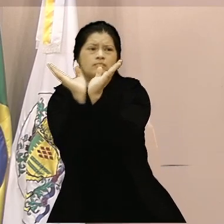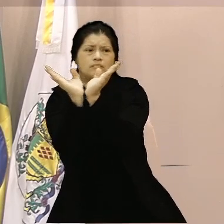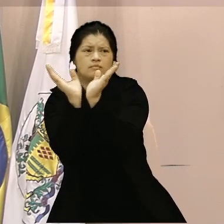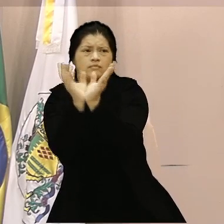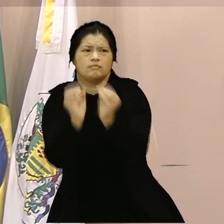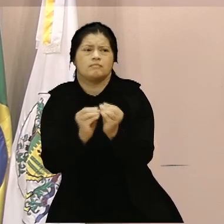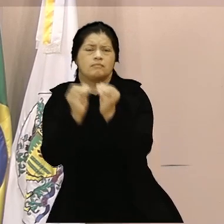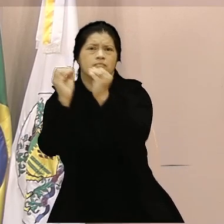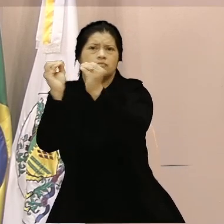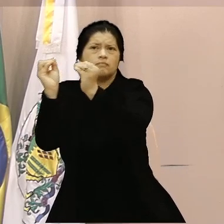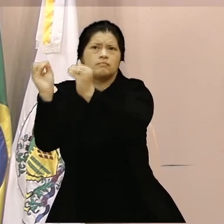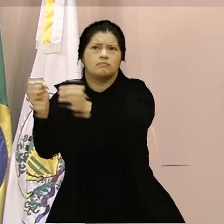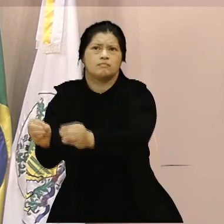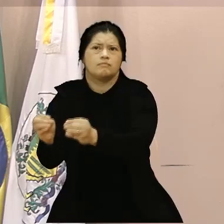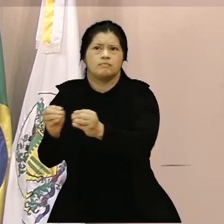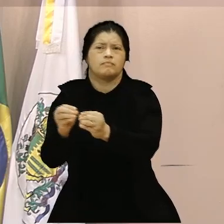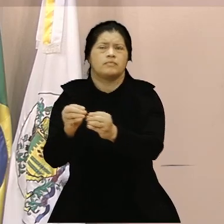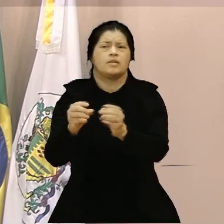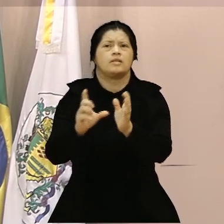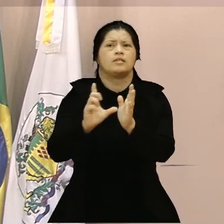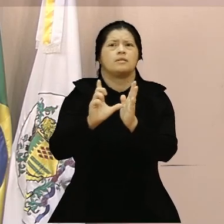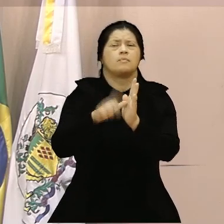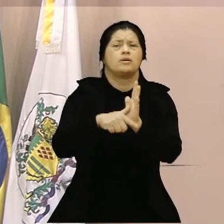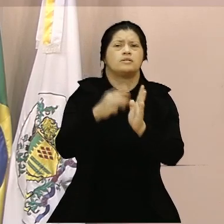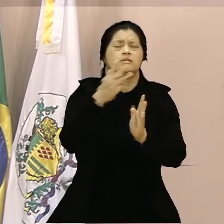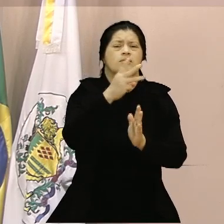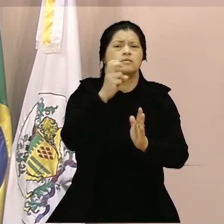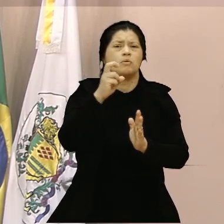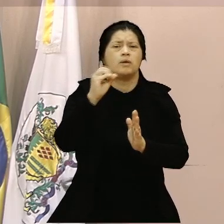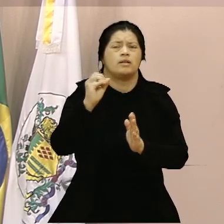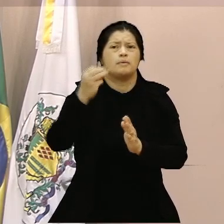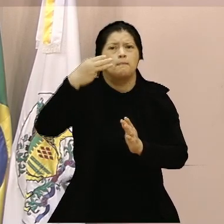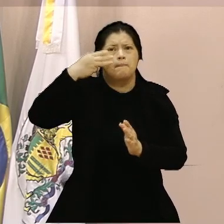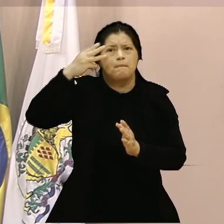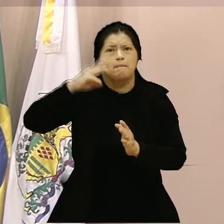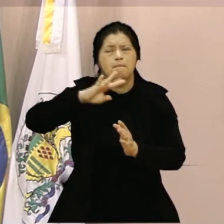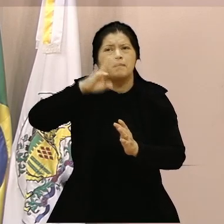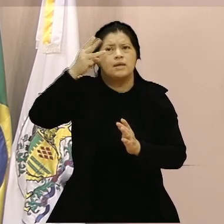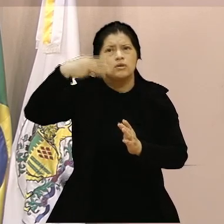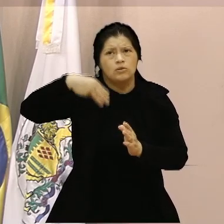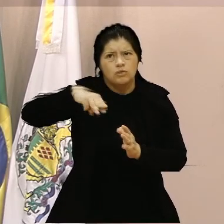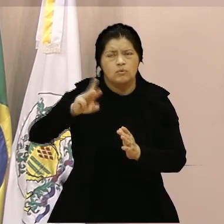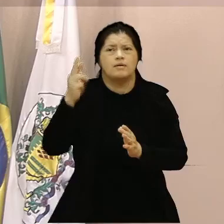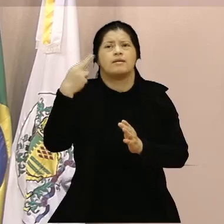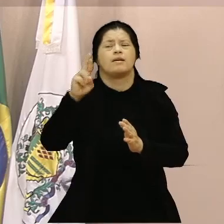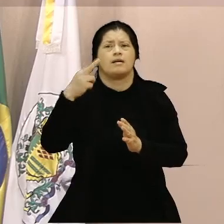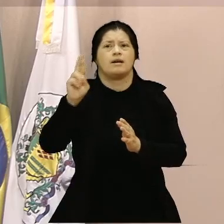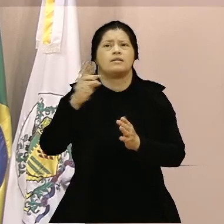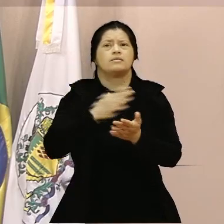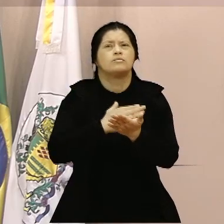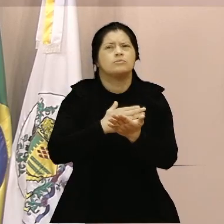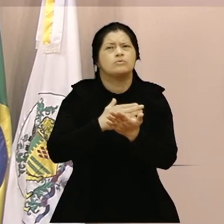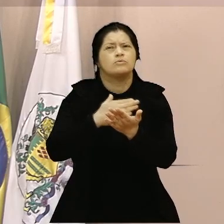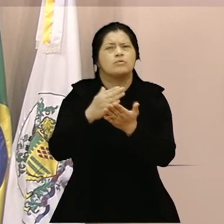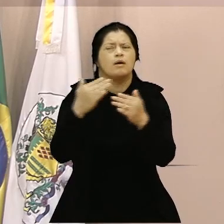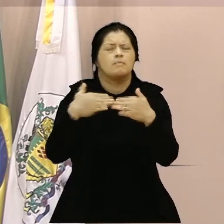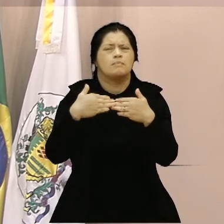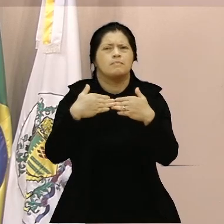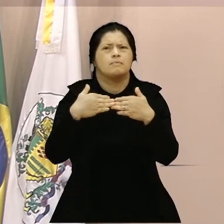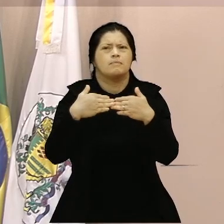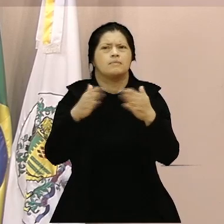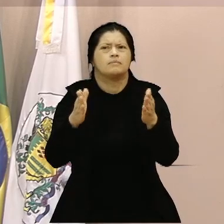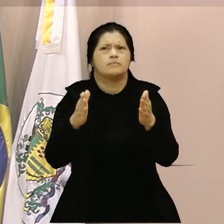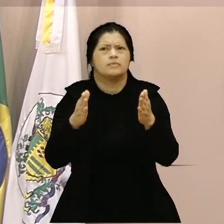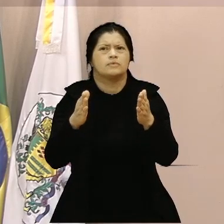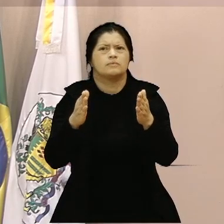Sul. Depois, aqueles R$350 mil que viabilizaram o início, né, a abertura